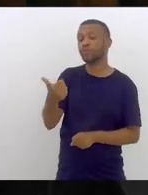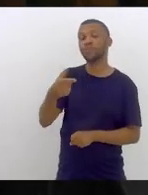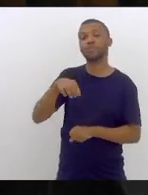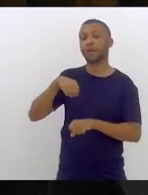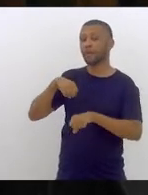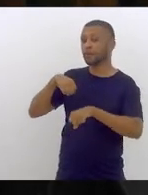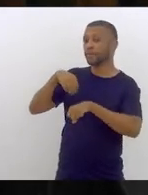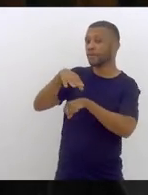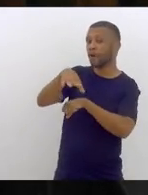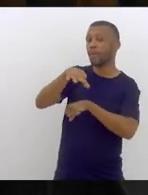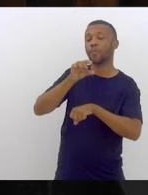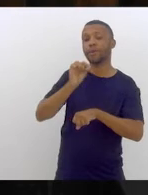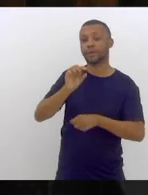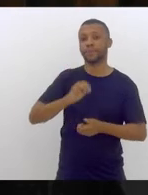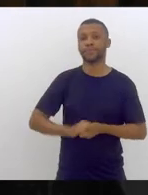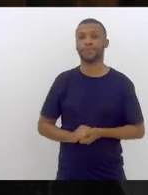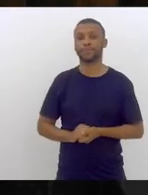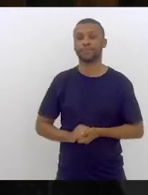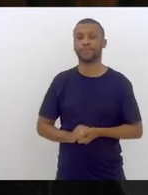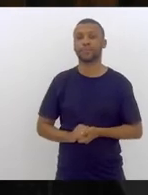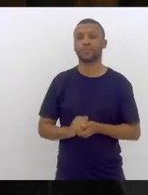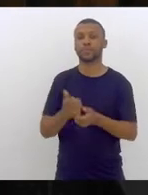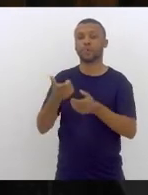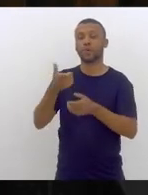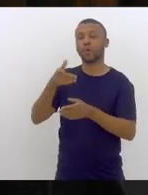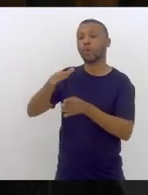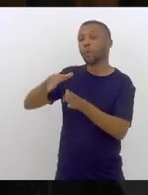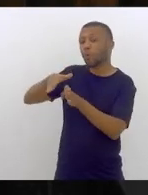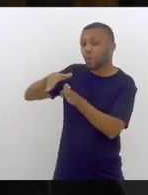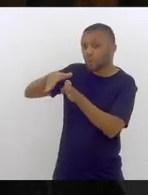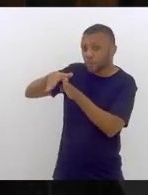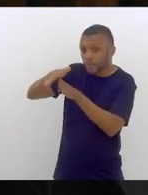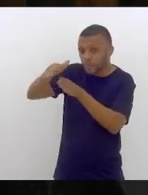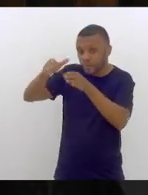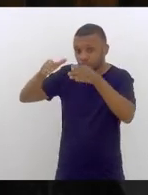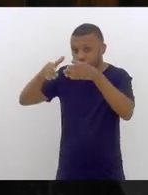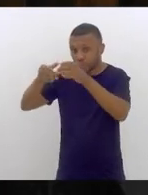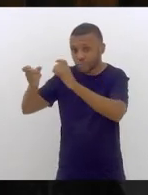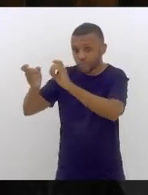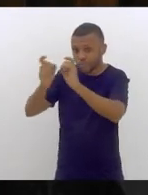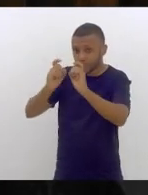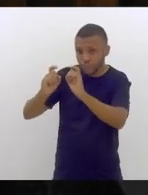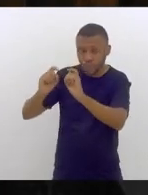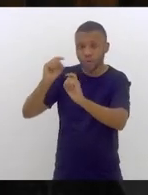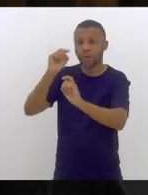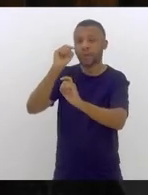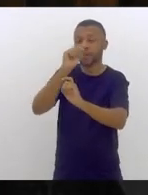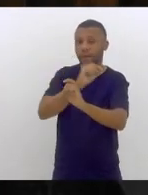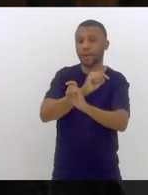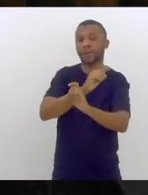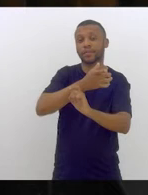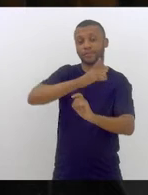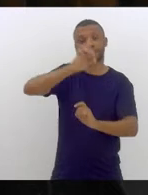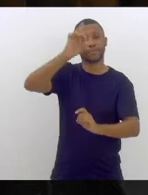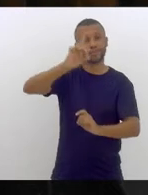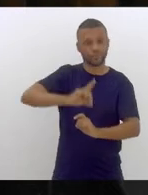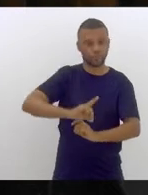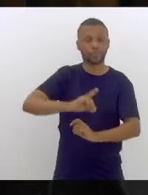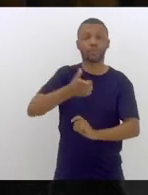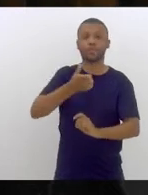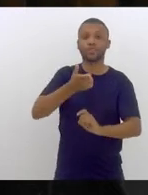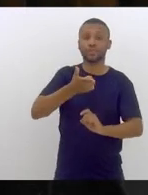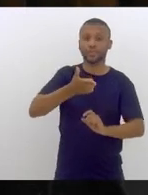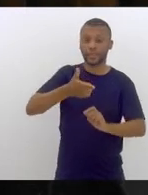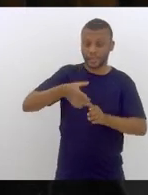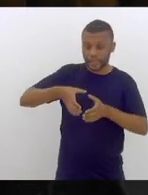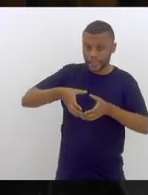que por determinação do Conselho de diretor da agência reguladora de energia e saneamento básico do Estado do Rio de Janeiro